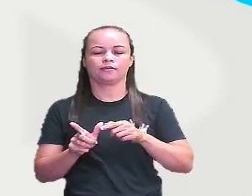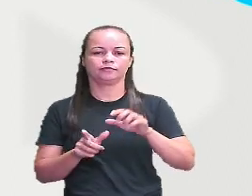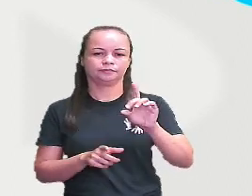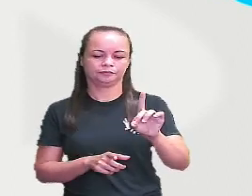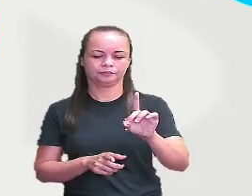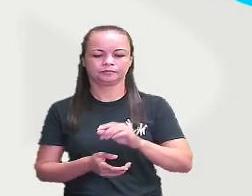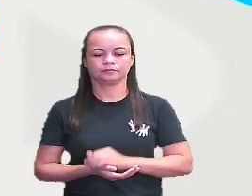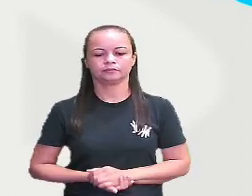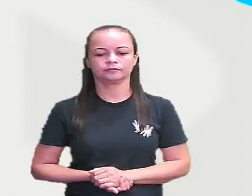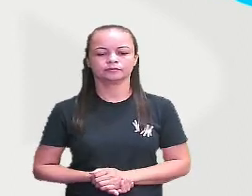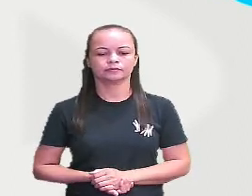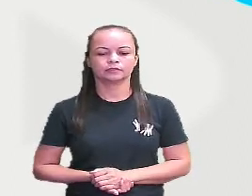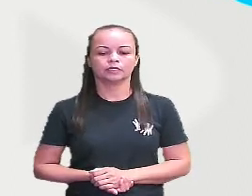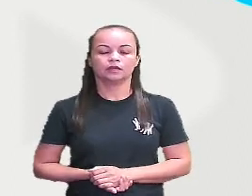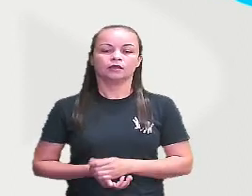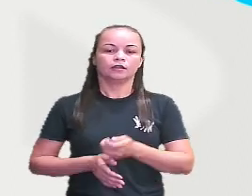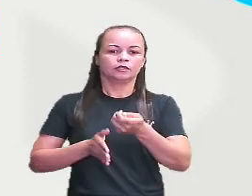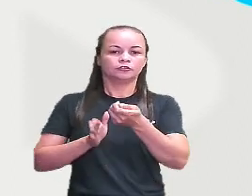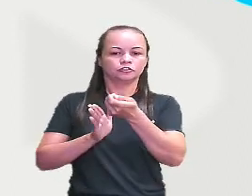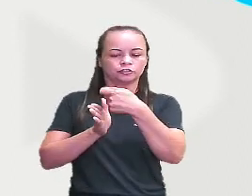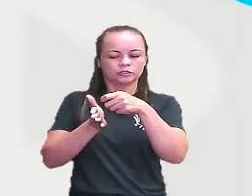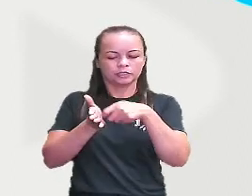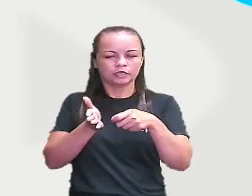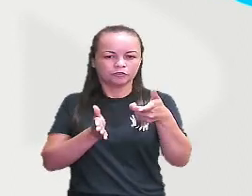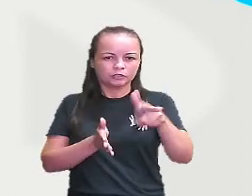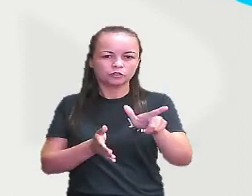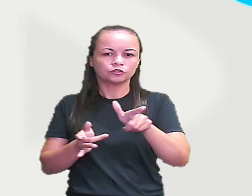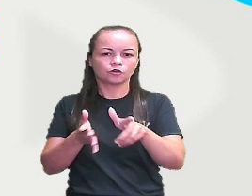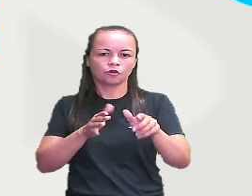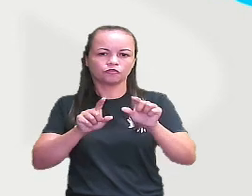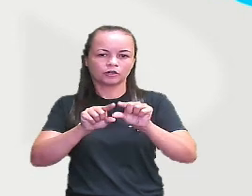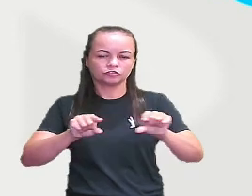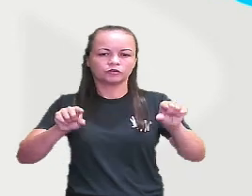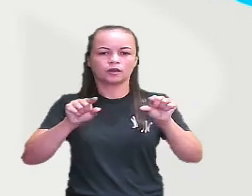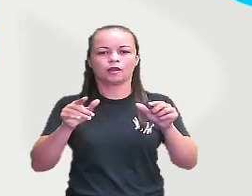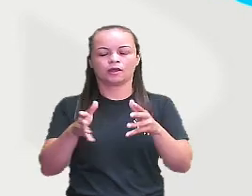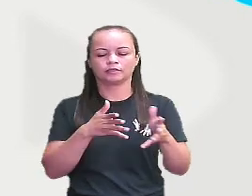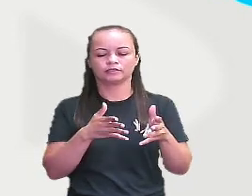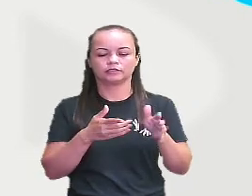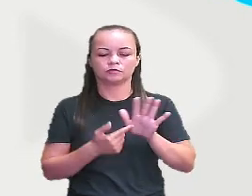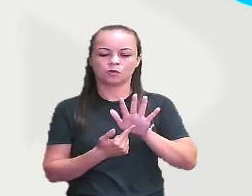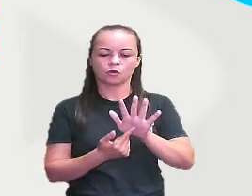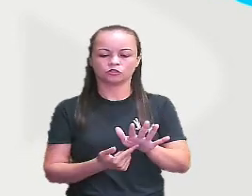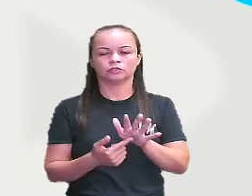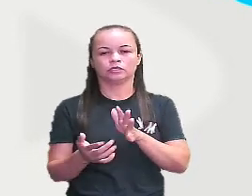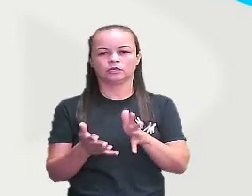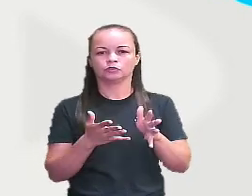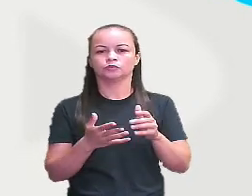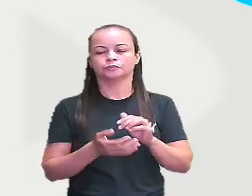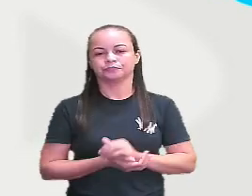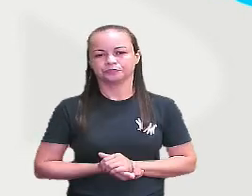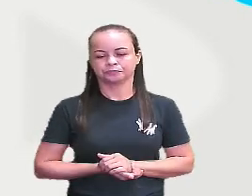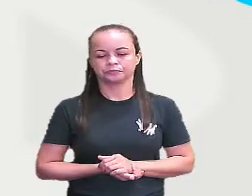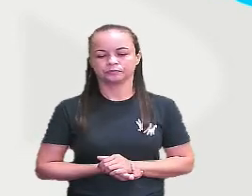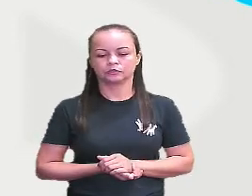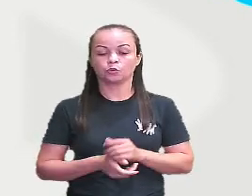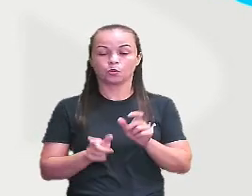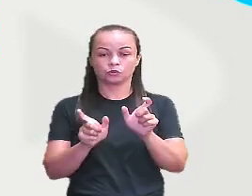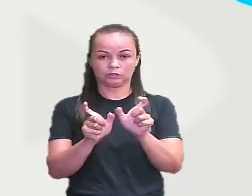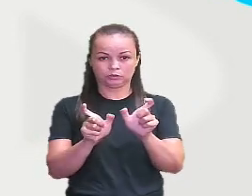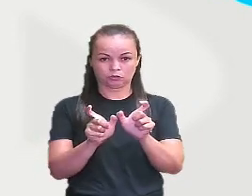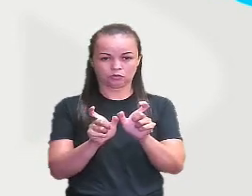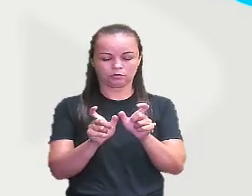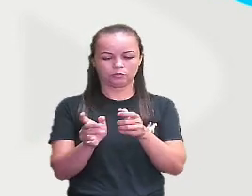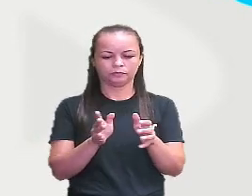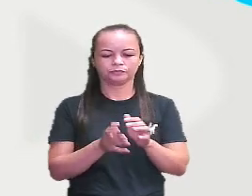Reescreva as frases substituindo as palavras em destaque por um sinônimo. Mariana me auxiliou